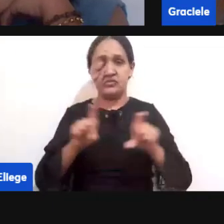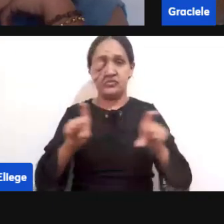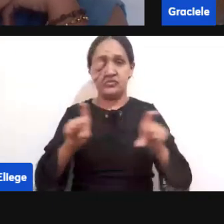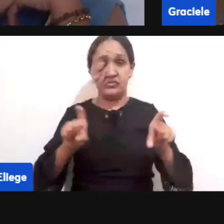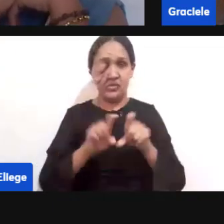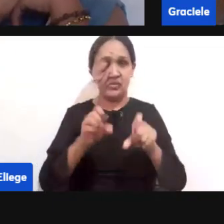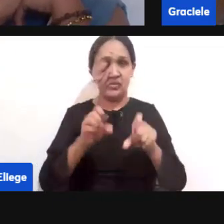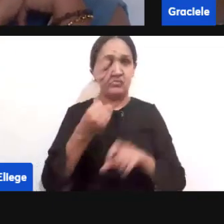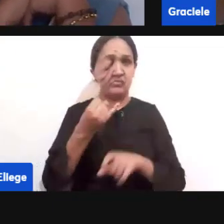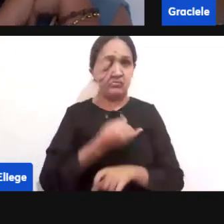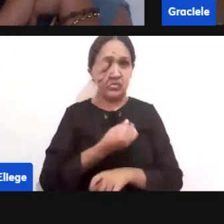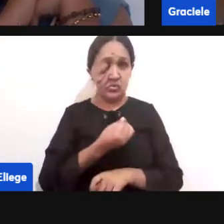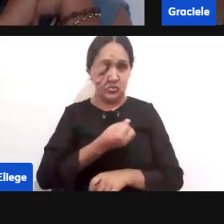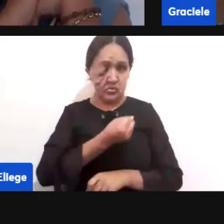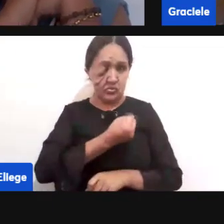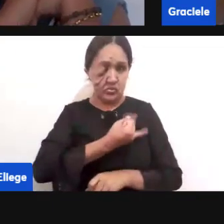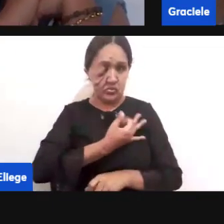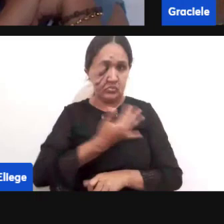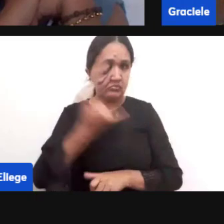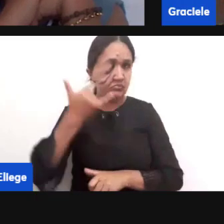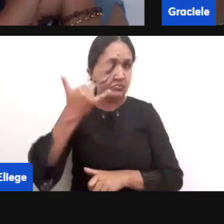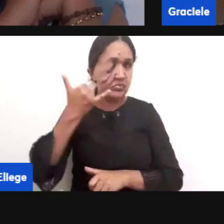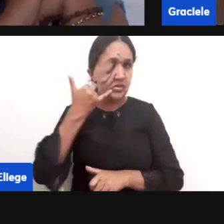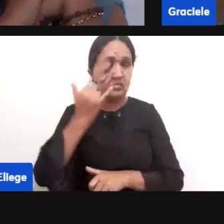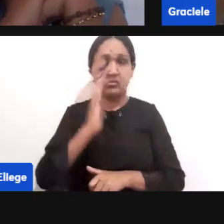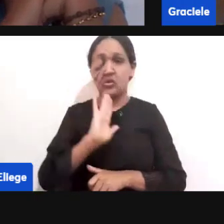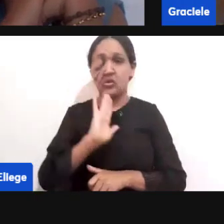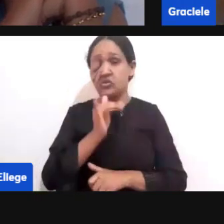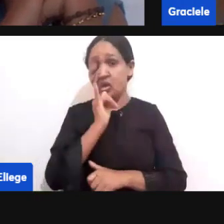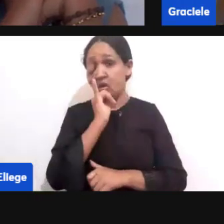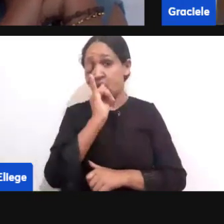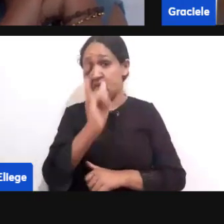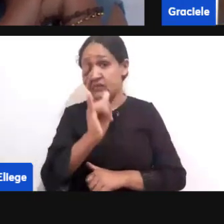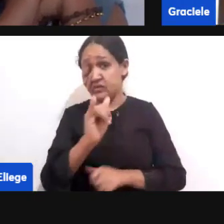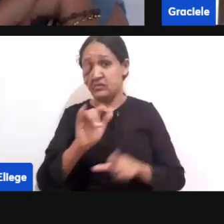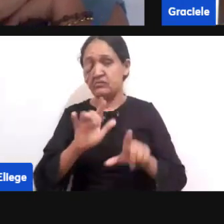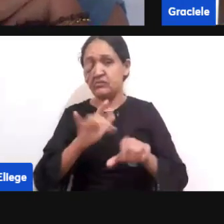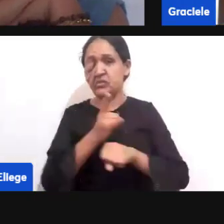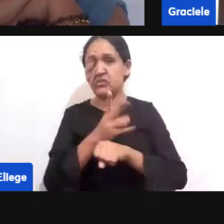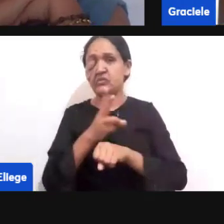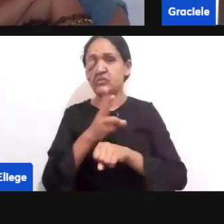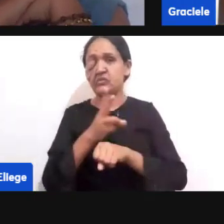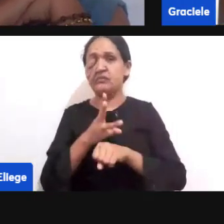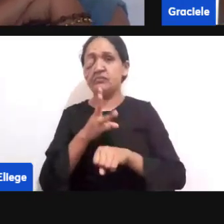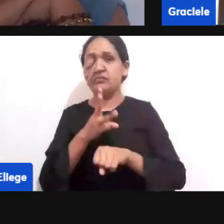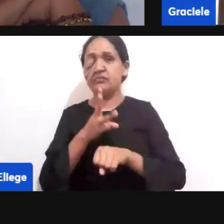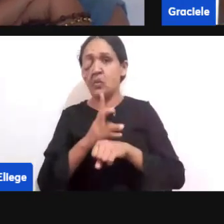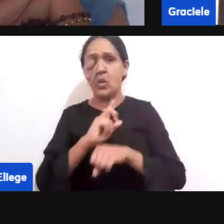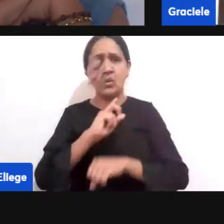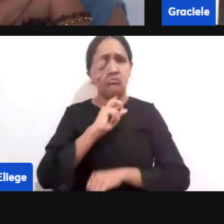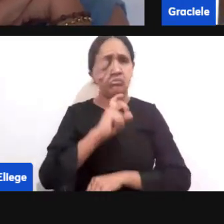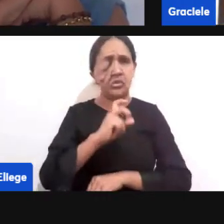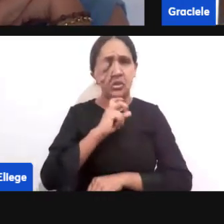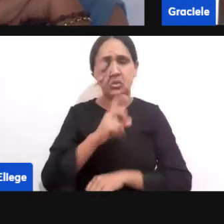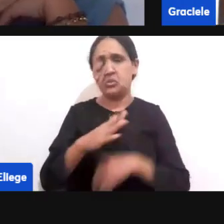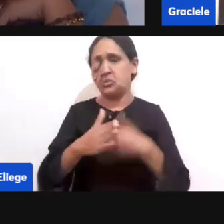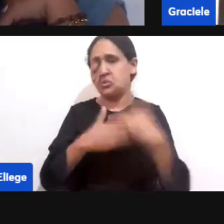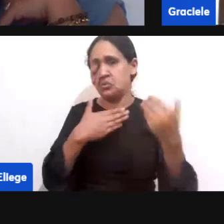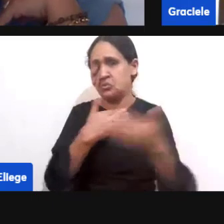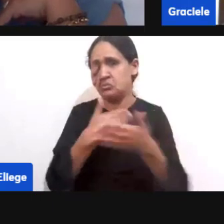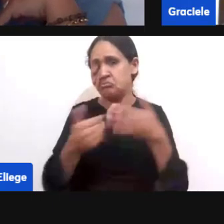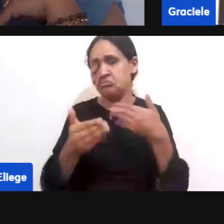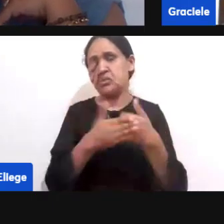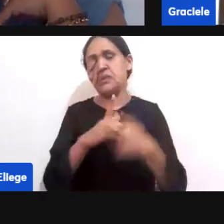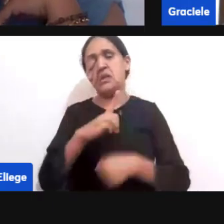deixados aí, né, por meio desse vídeo, e qualquer dúvida que vocês venham a ter, ou